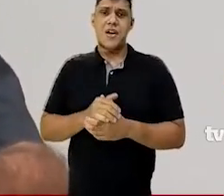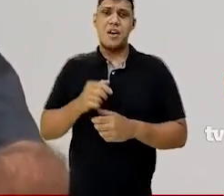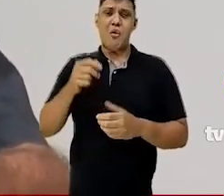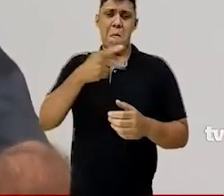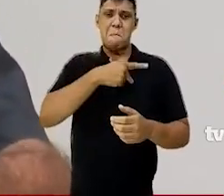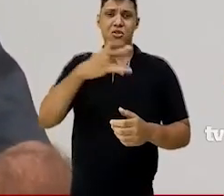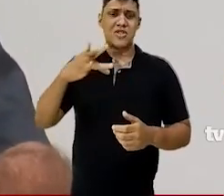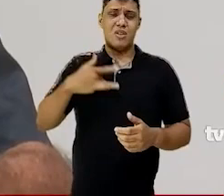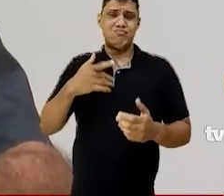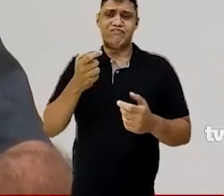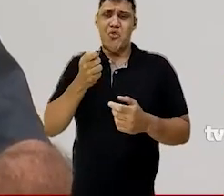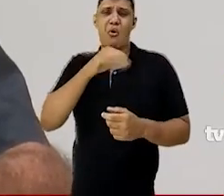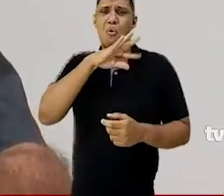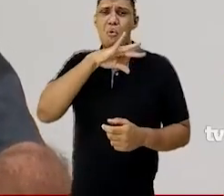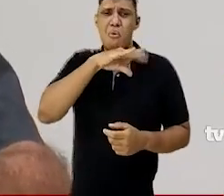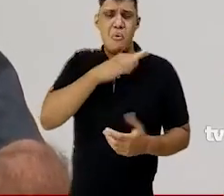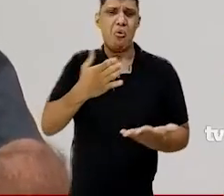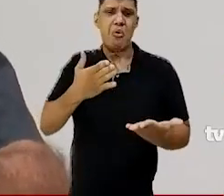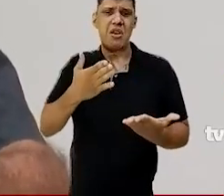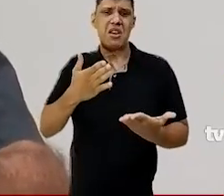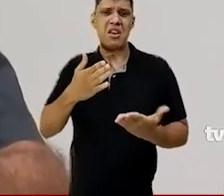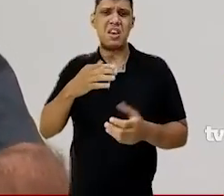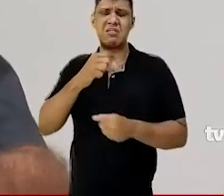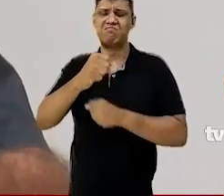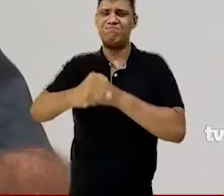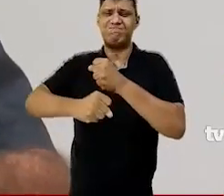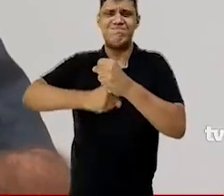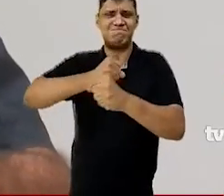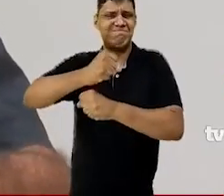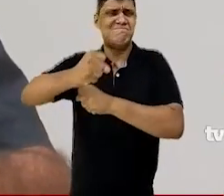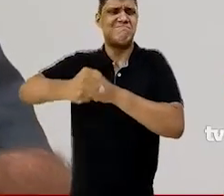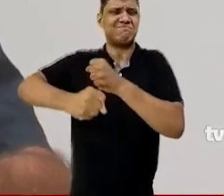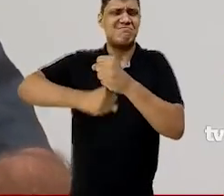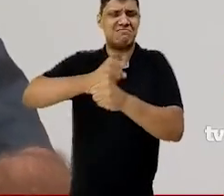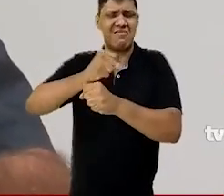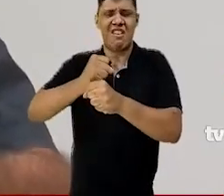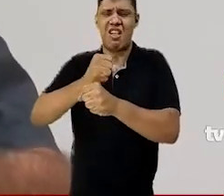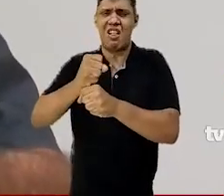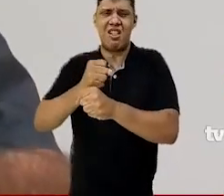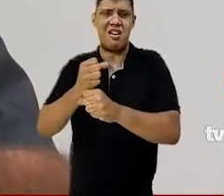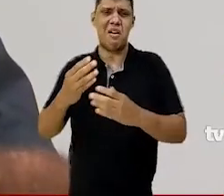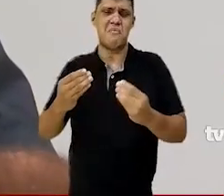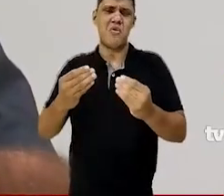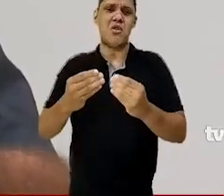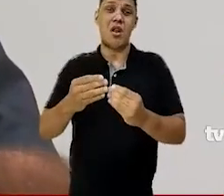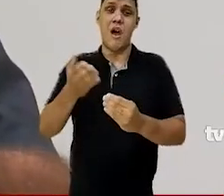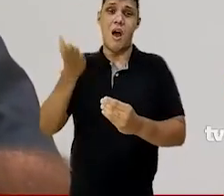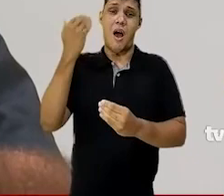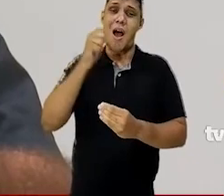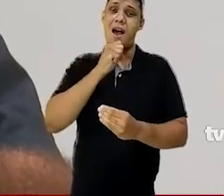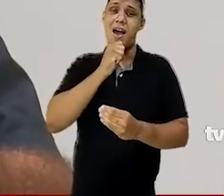de saúde. E ali passou muitos anos, ainda quando Roberto Germano